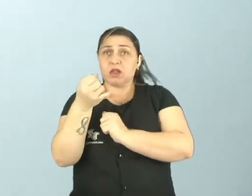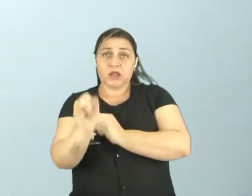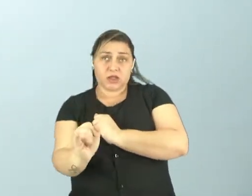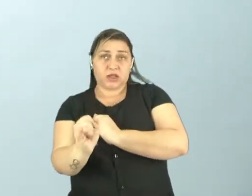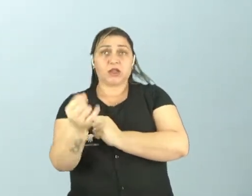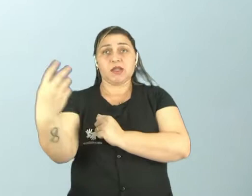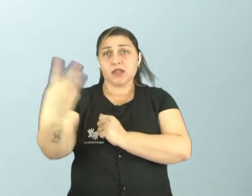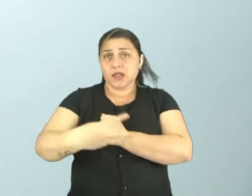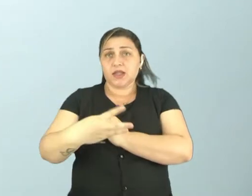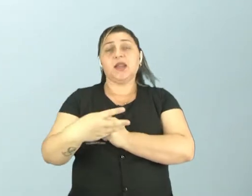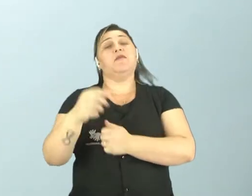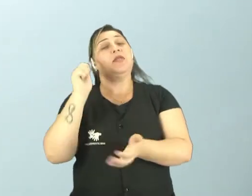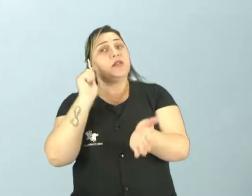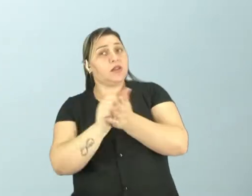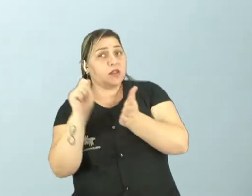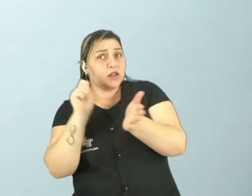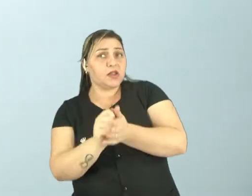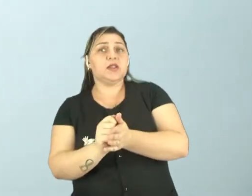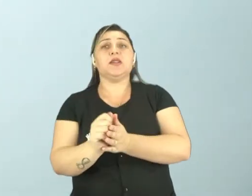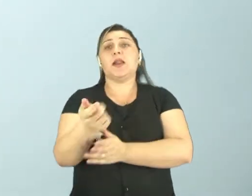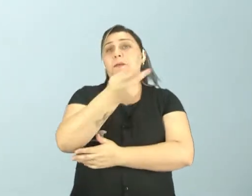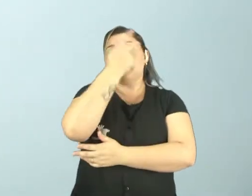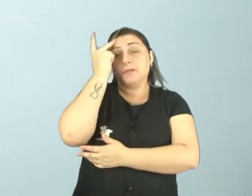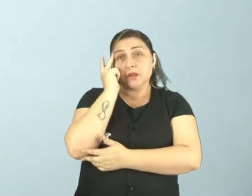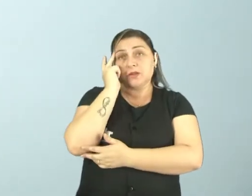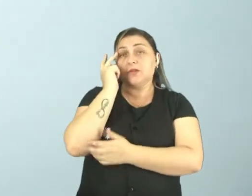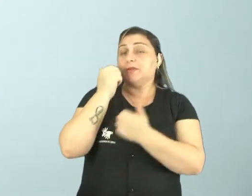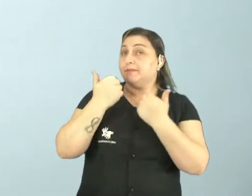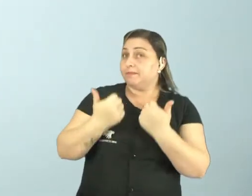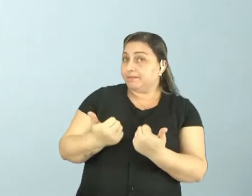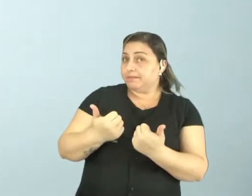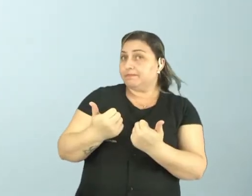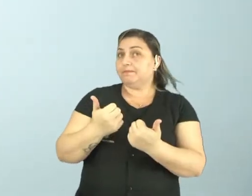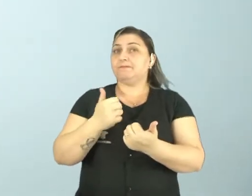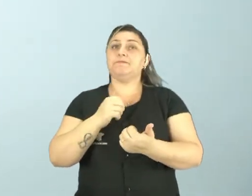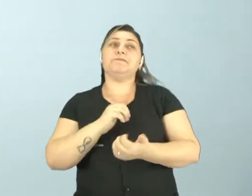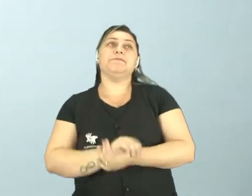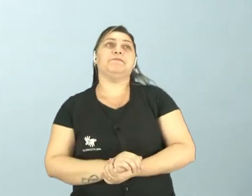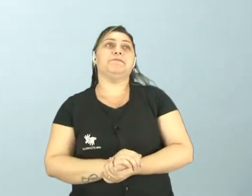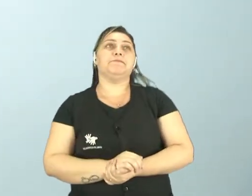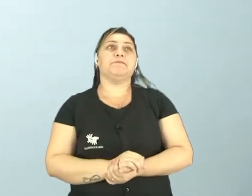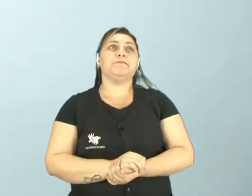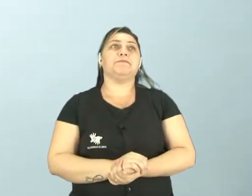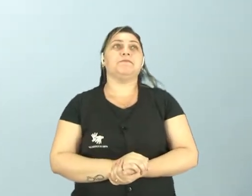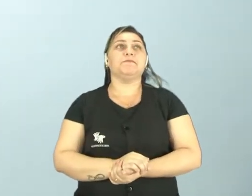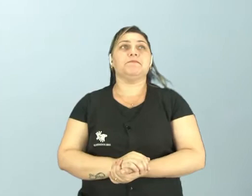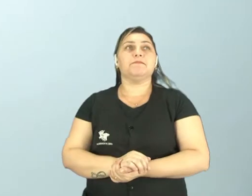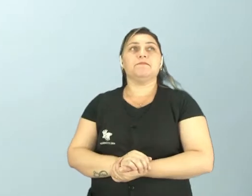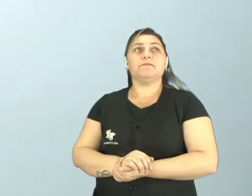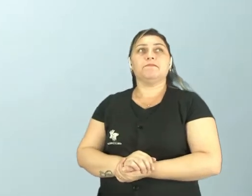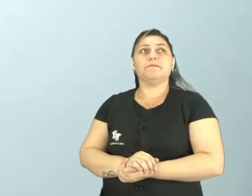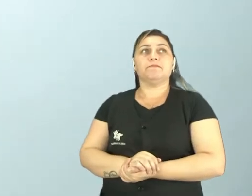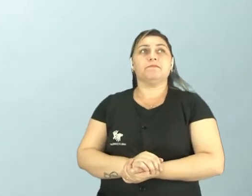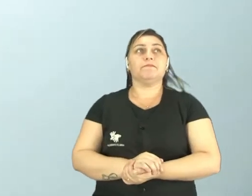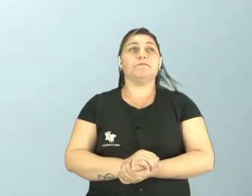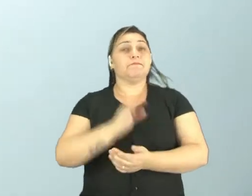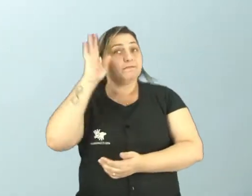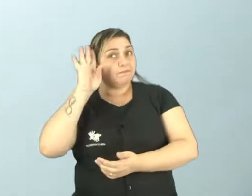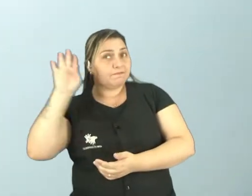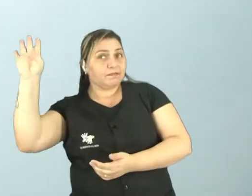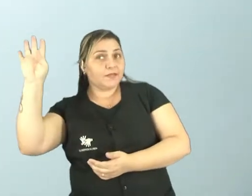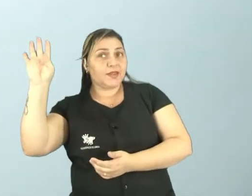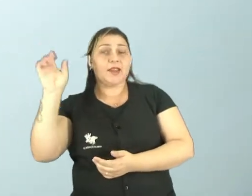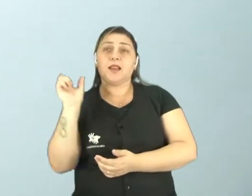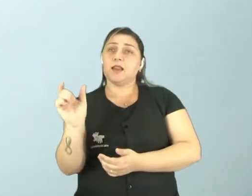primeira pessoa. E se disser só a terceira, só o modo impessoal, você escreve de modo impessoal, tá bom? Gente, tese é uma